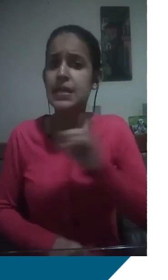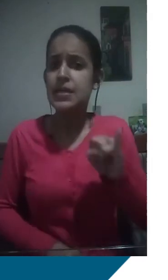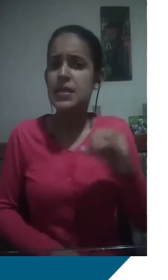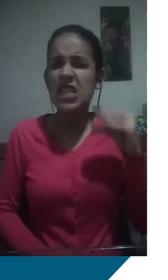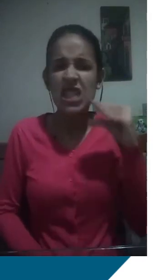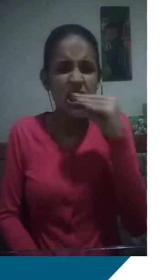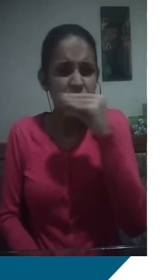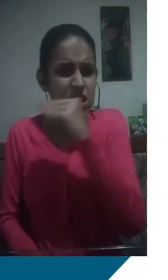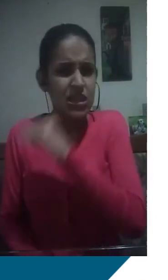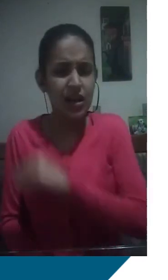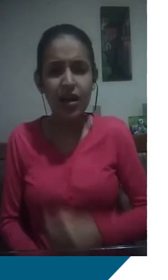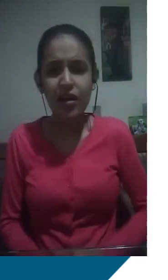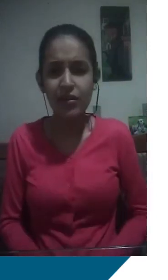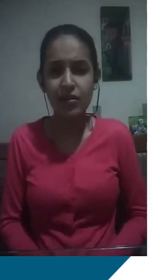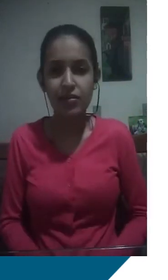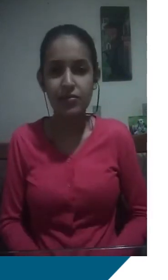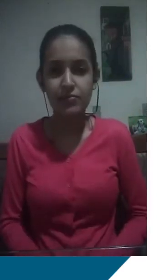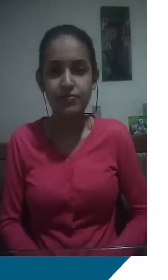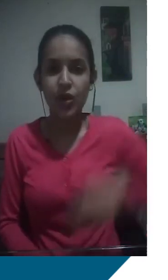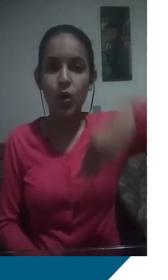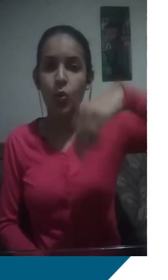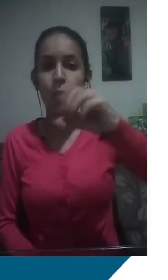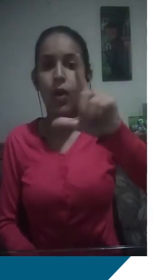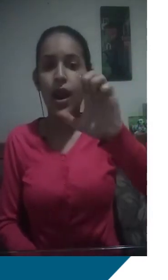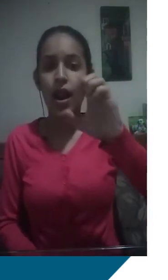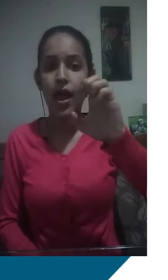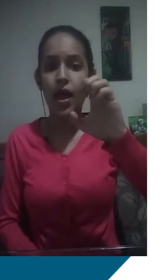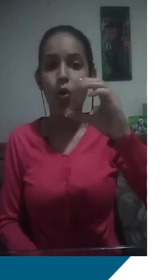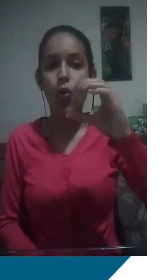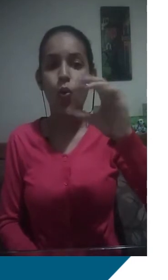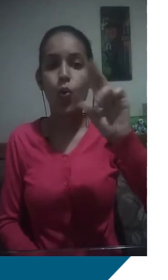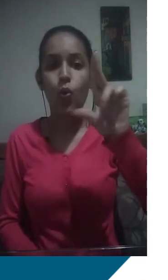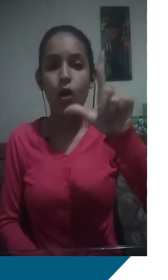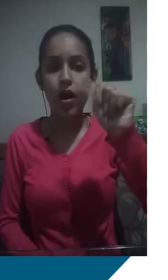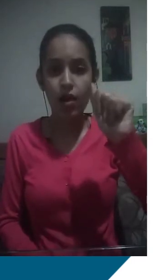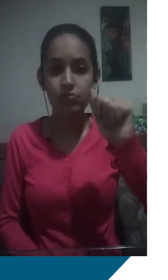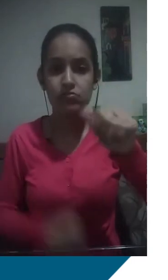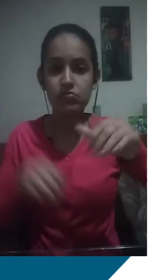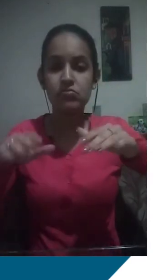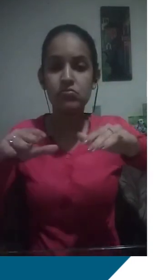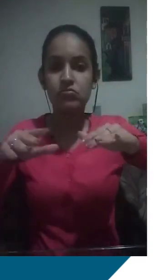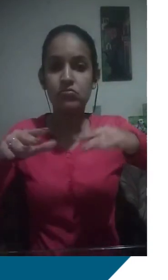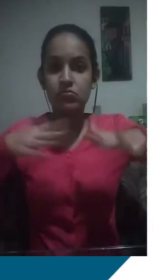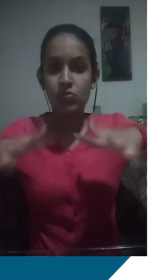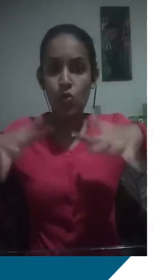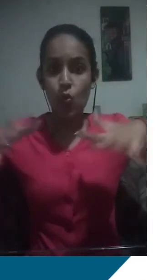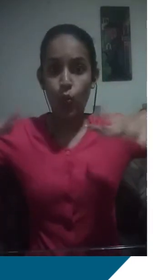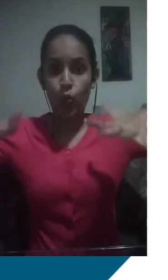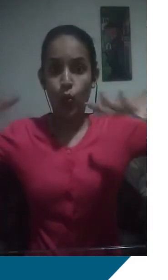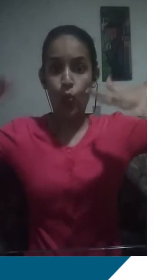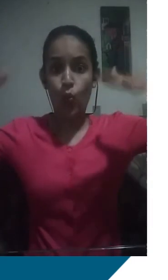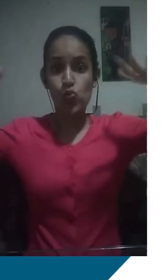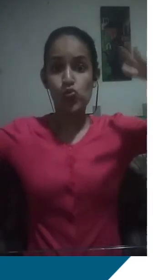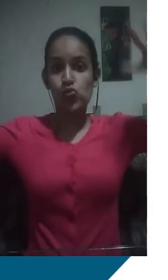começar a vibrar mais. Né? Vibrando mais, o que vai acontecer? Elas vão ocupar um espaço maior.